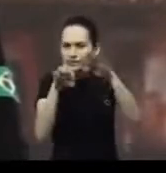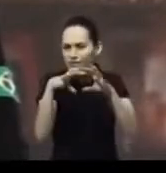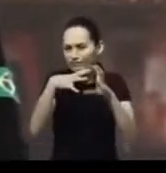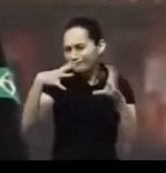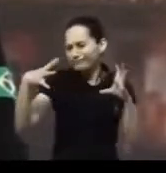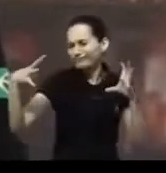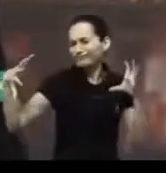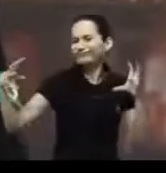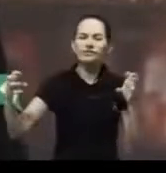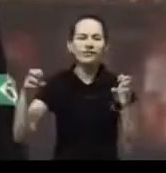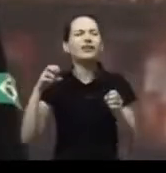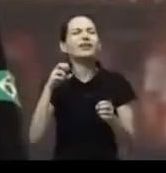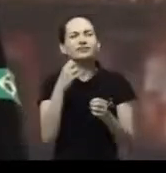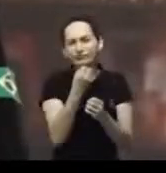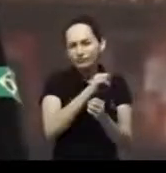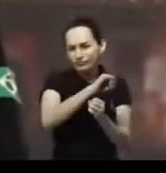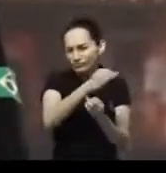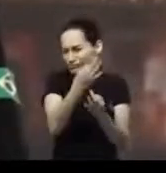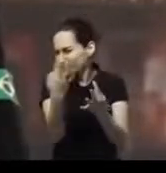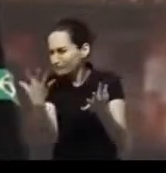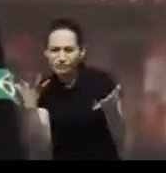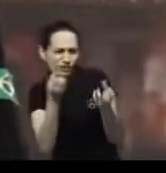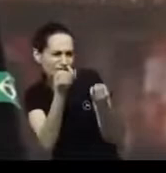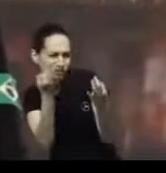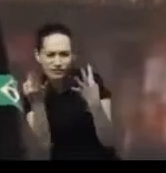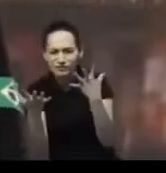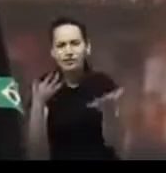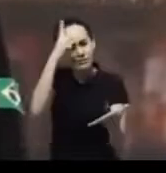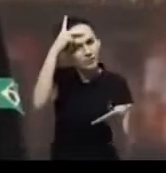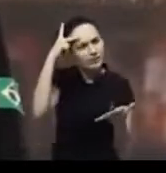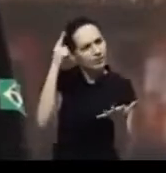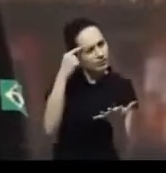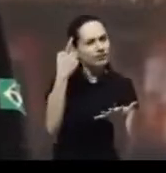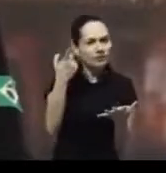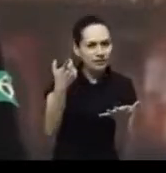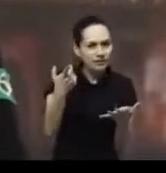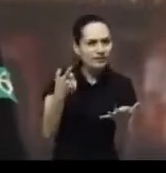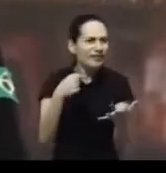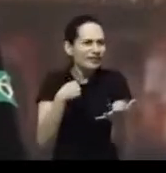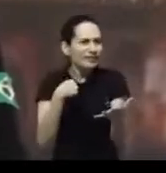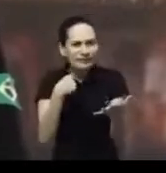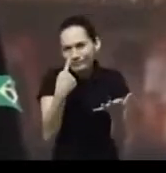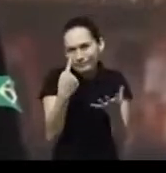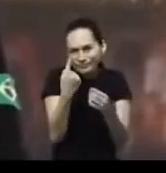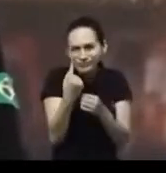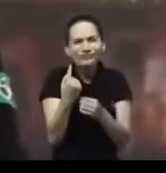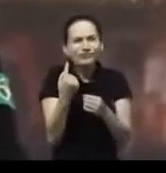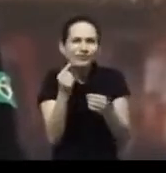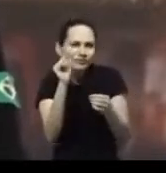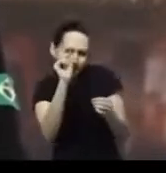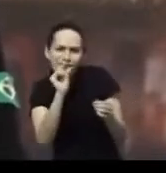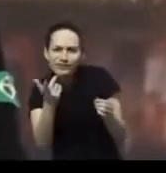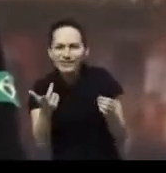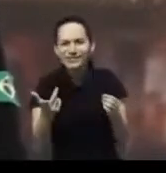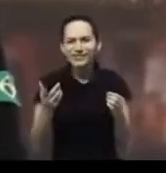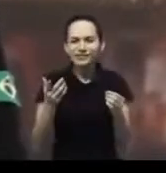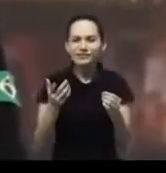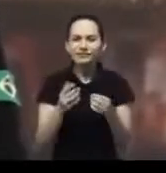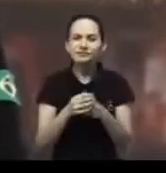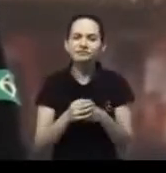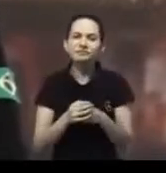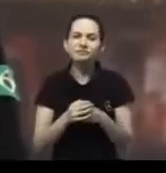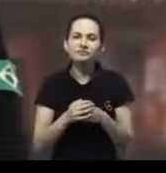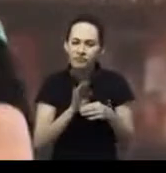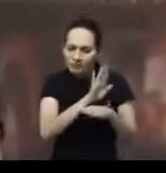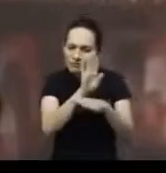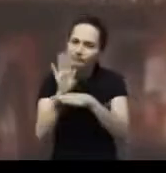são muitas cabeças pensando é só uma pequena parte disso tudo e